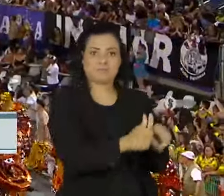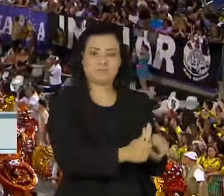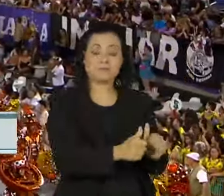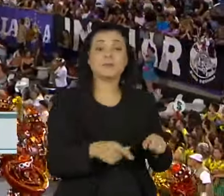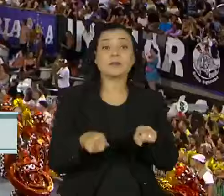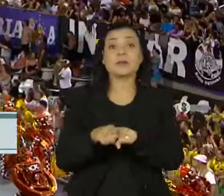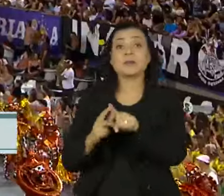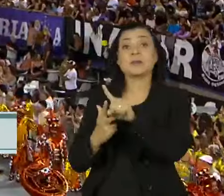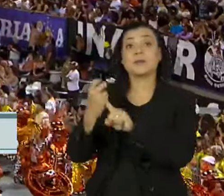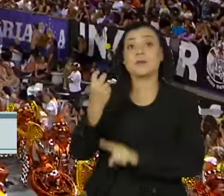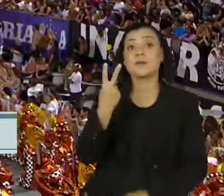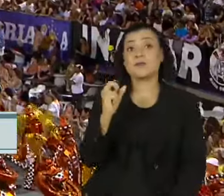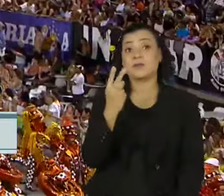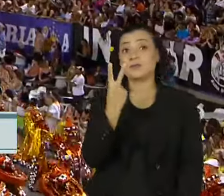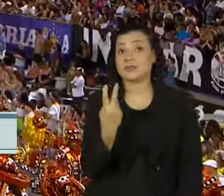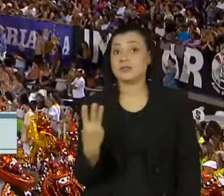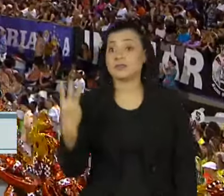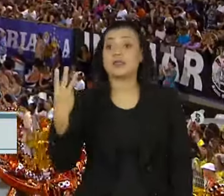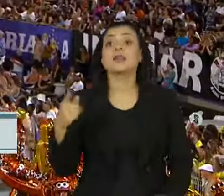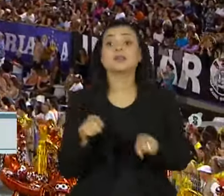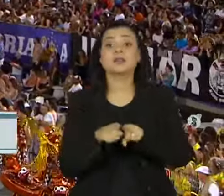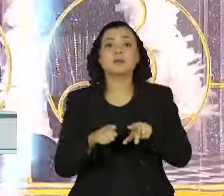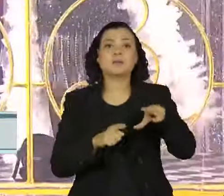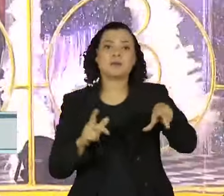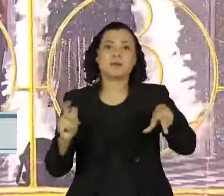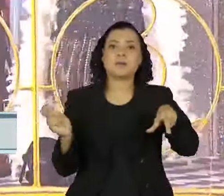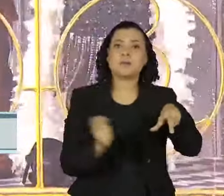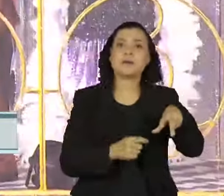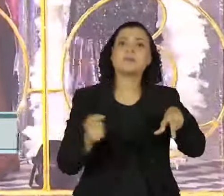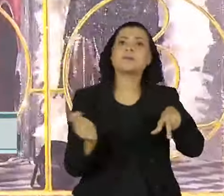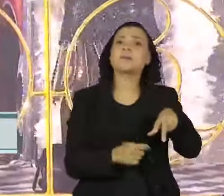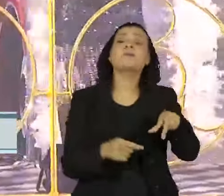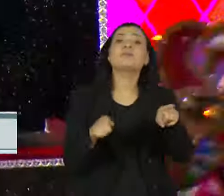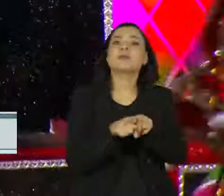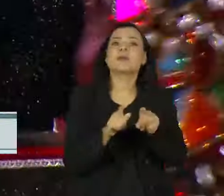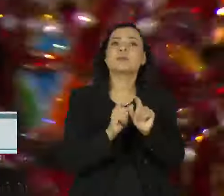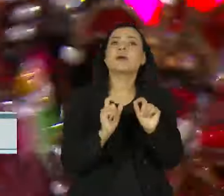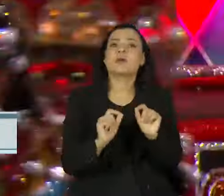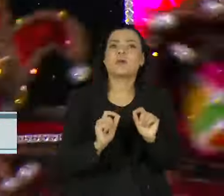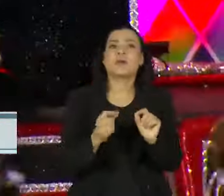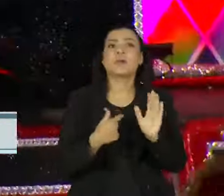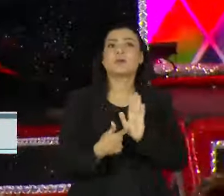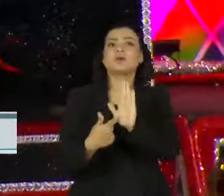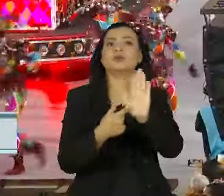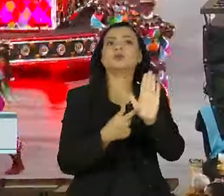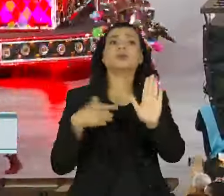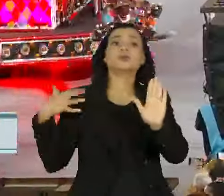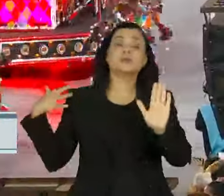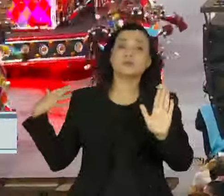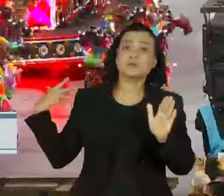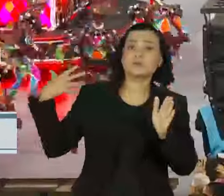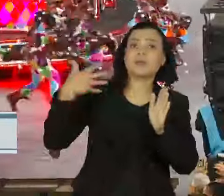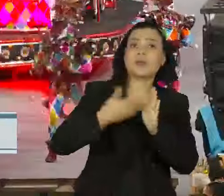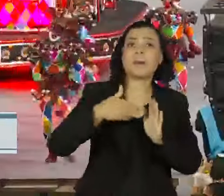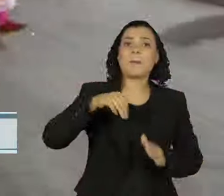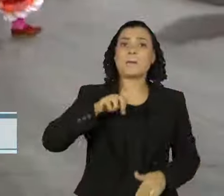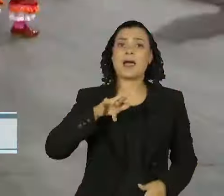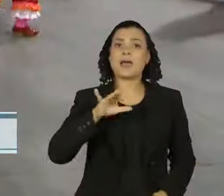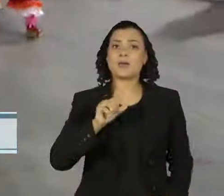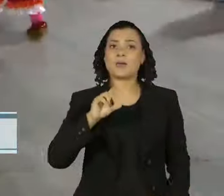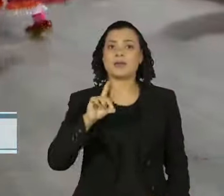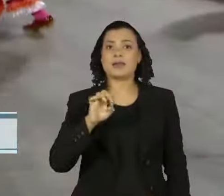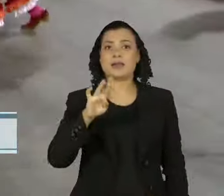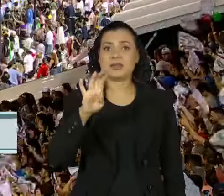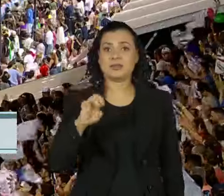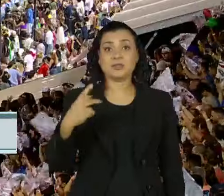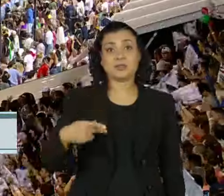Campeã de 2023, a Mocidade Alegre levou um enredo Brasileia Desvairada e mostrou a viagem do escritor Mário de Andrade pelos recantos